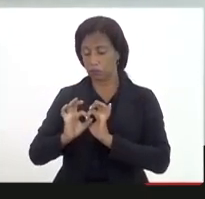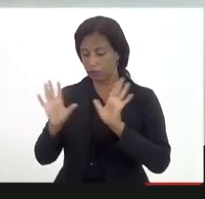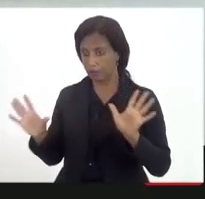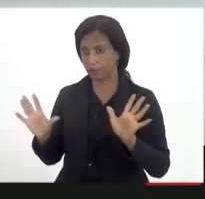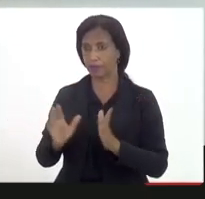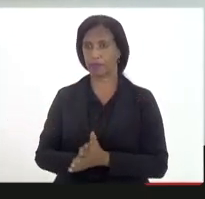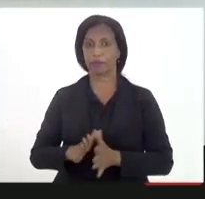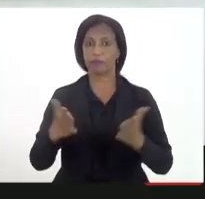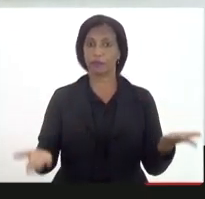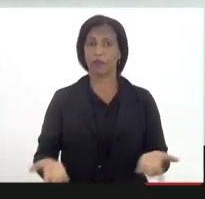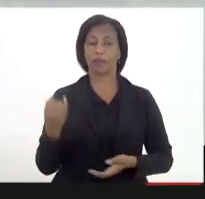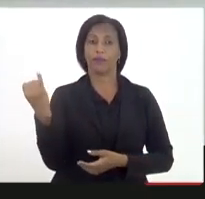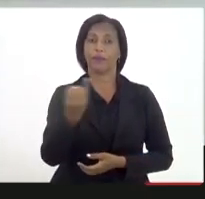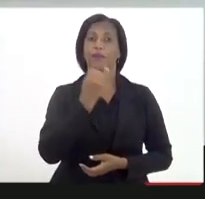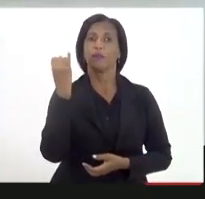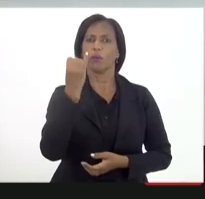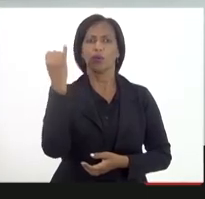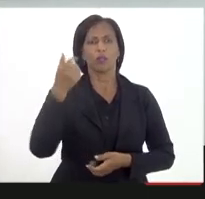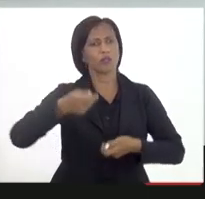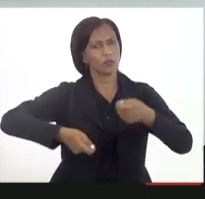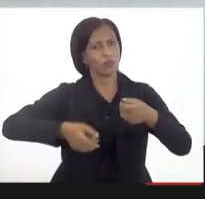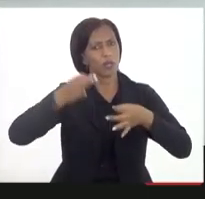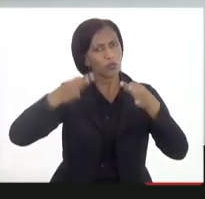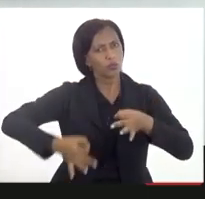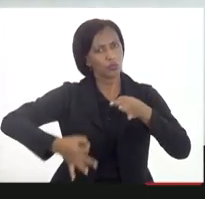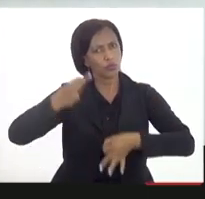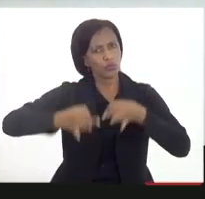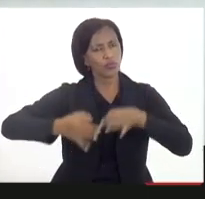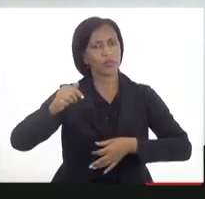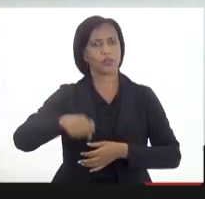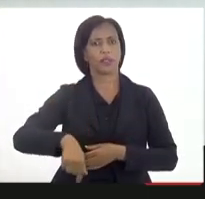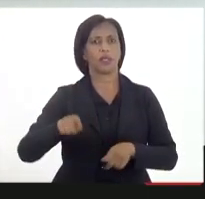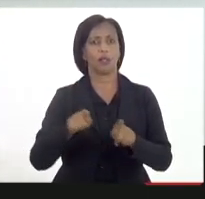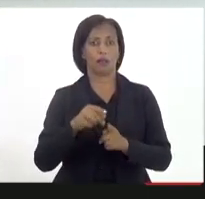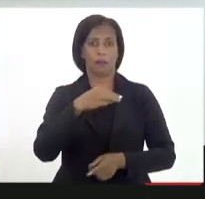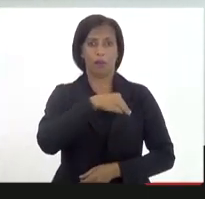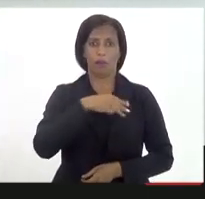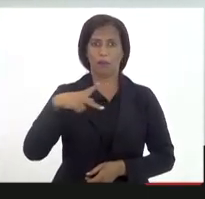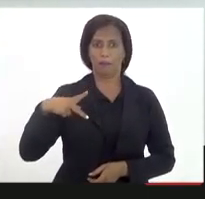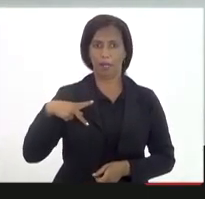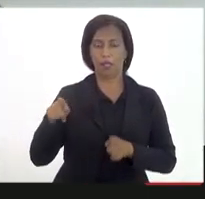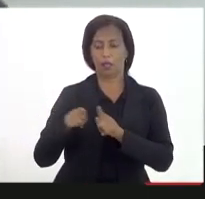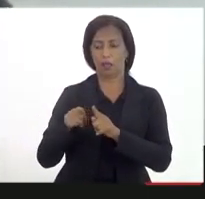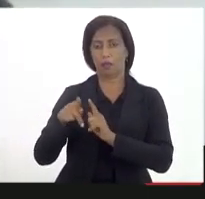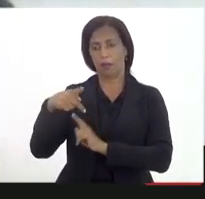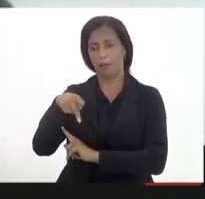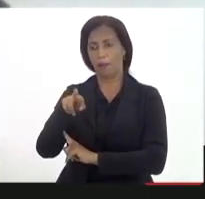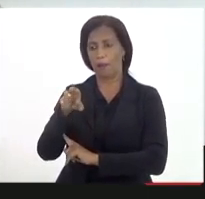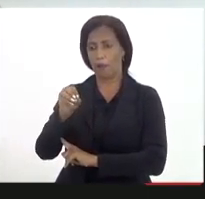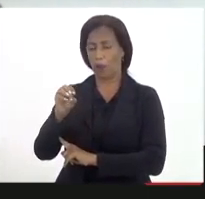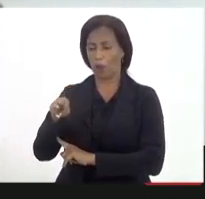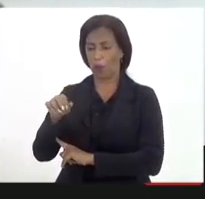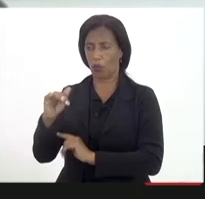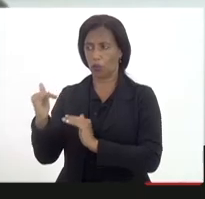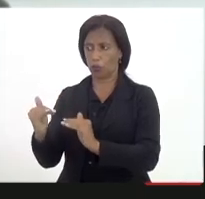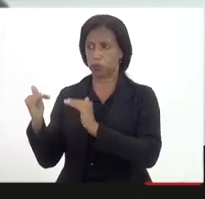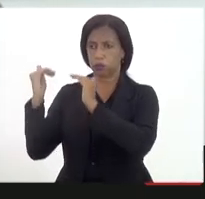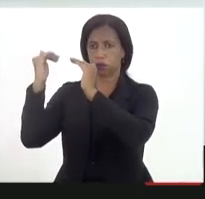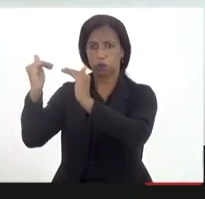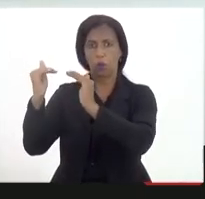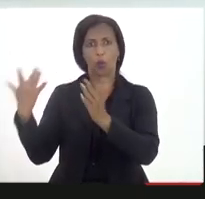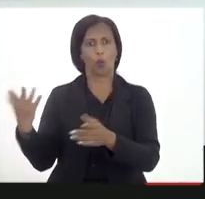então a presença do tribunal de justiça assim como o Ministério Público promotor e interno conosco